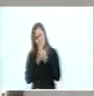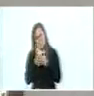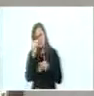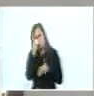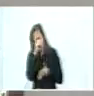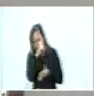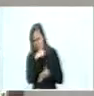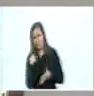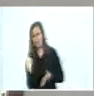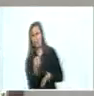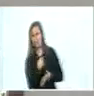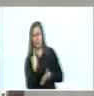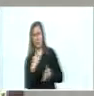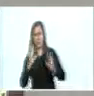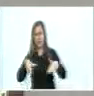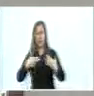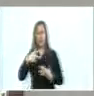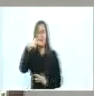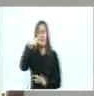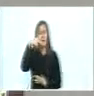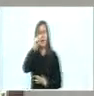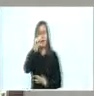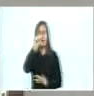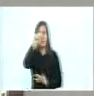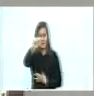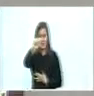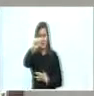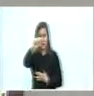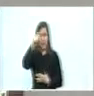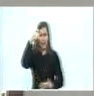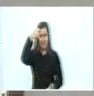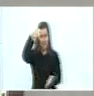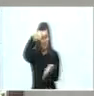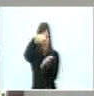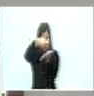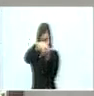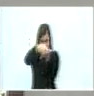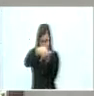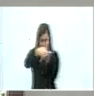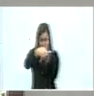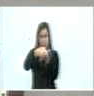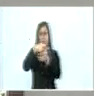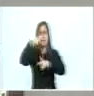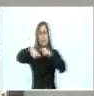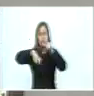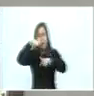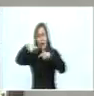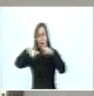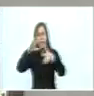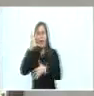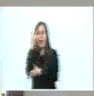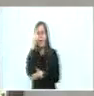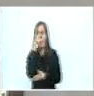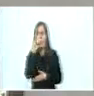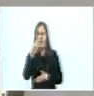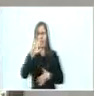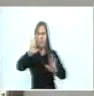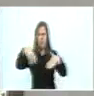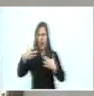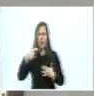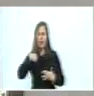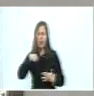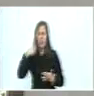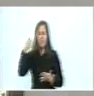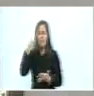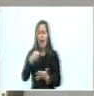Geraldão, porque quando a gente fala de PSA, a gente está falando de pagamento de serviços ambientais. E na hora que a gente vai pagar alguma coisa, o recurso